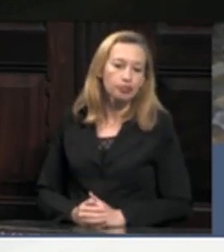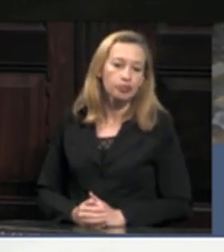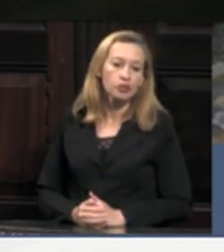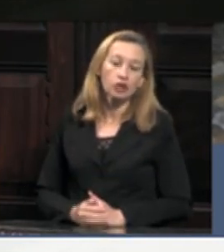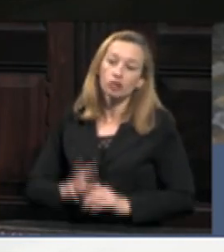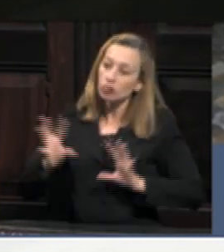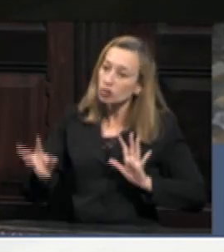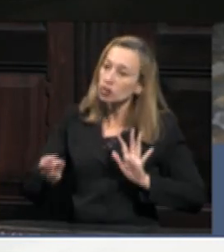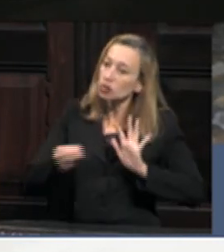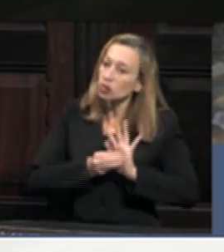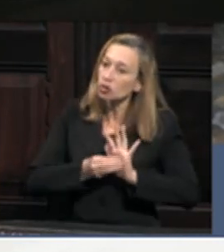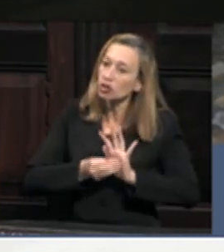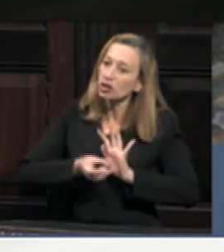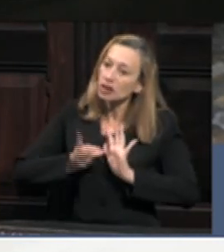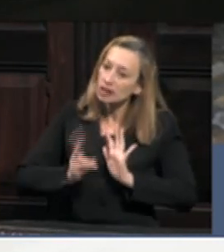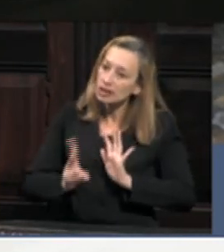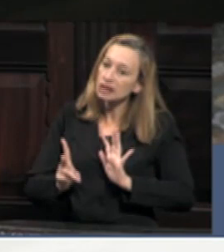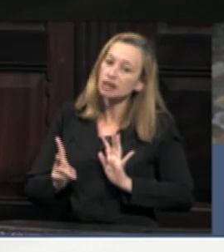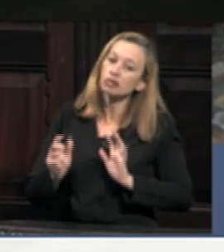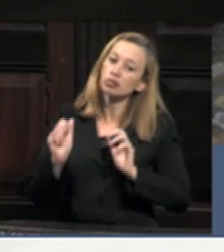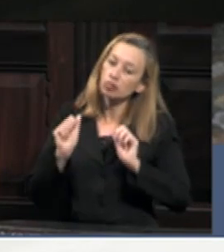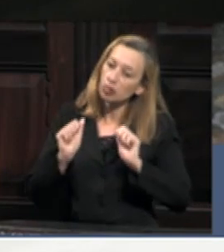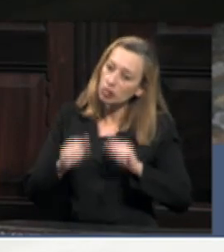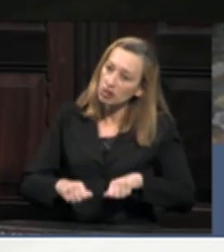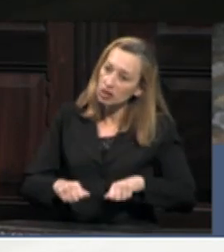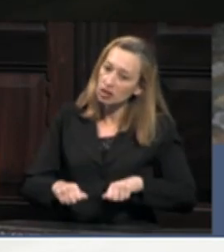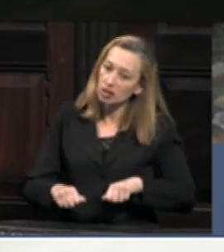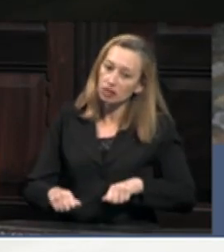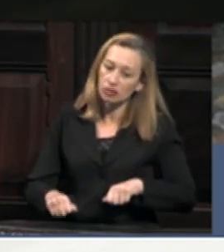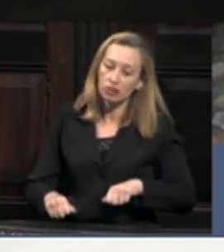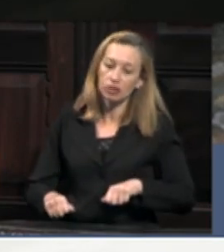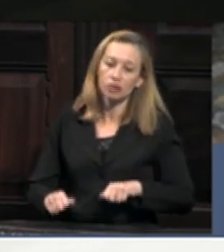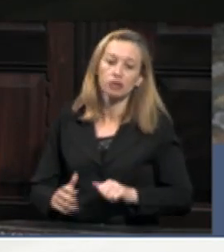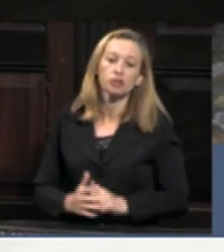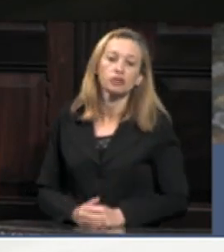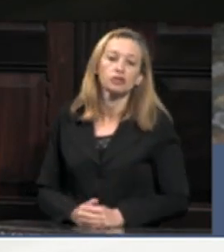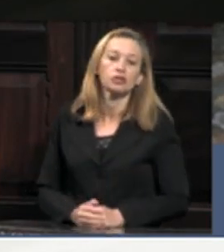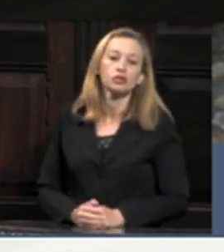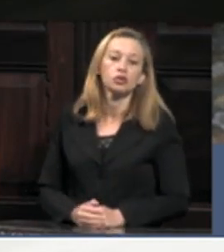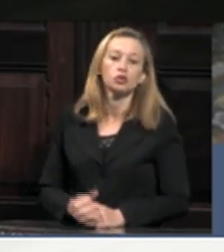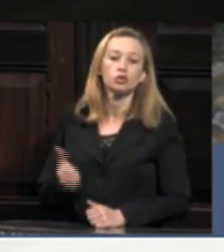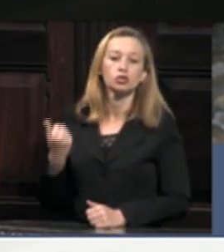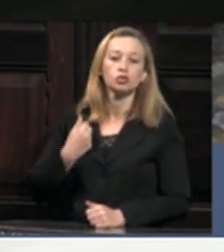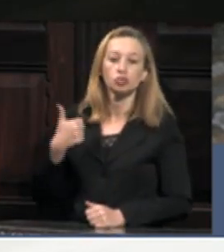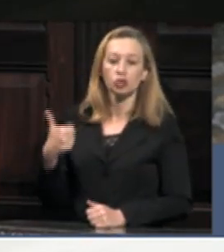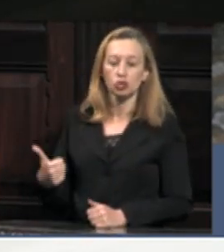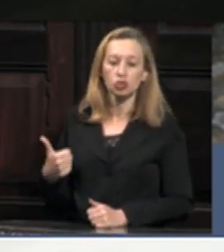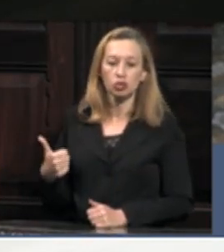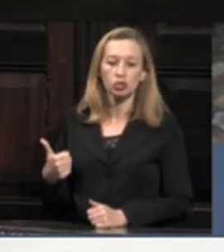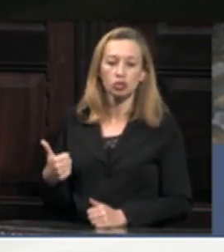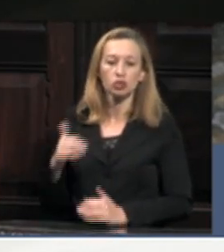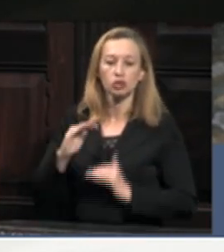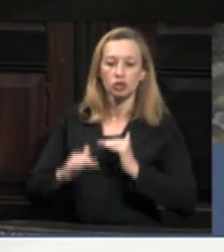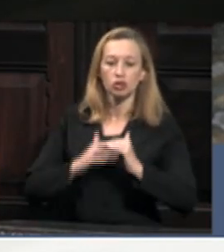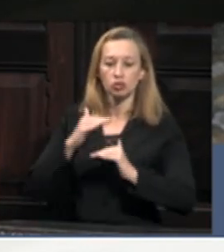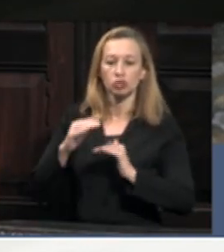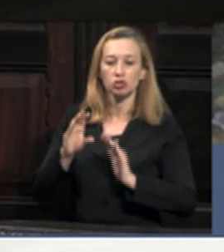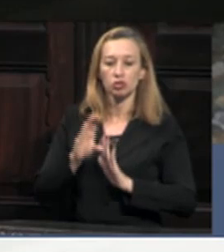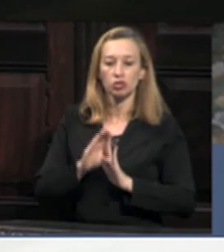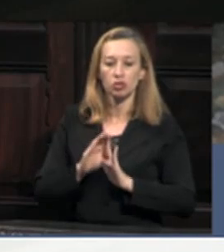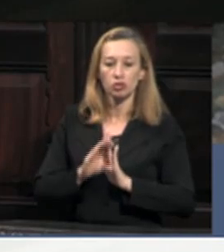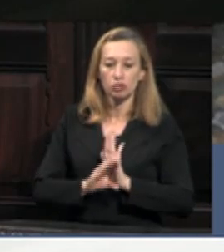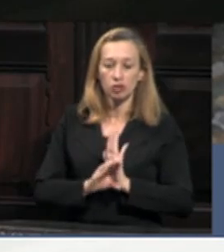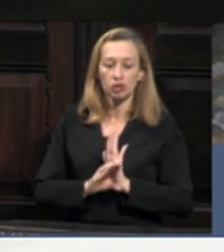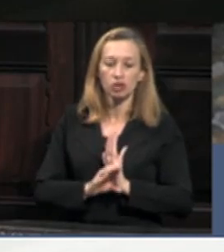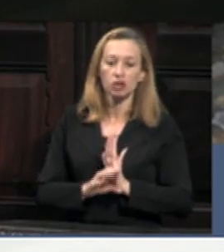Incluir sempre que possível no texto. Então, a emenda número 1 com subemenda passa a ter a seguinte